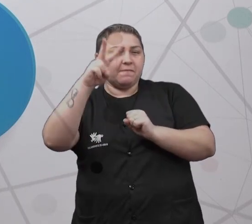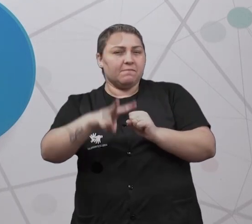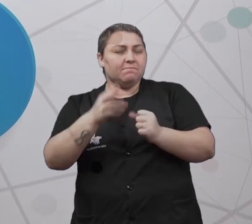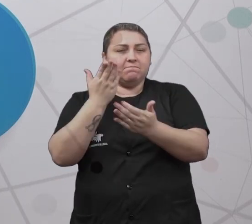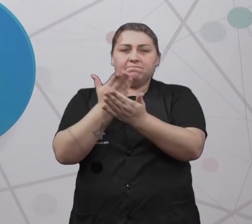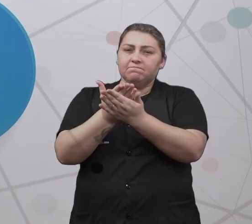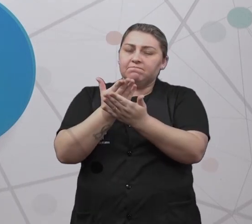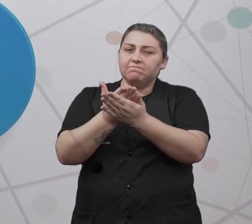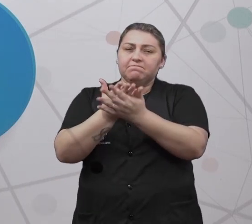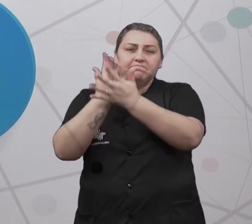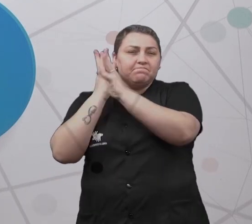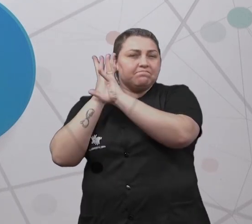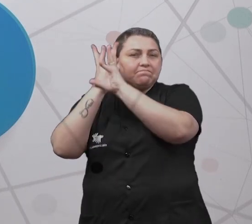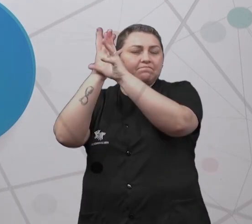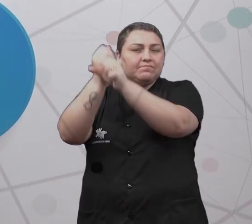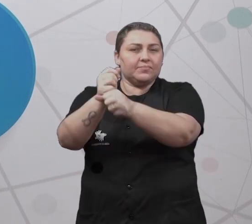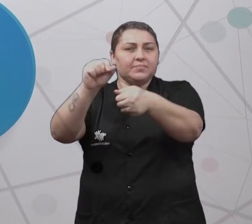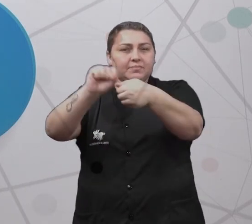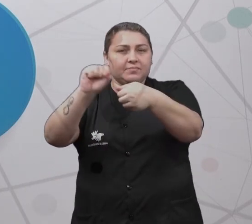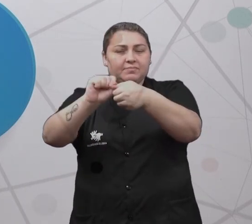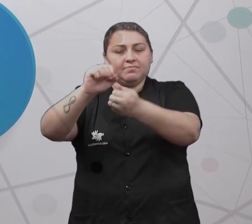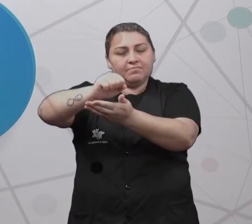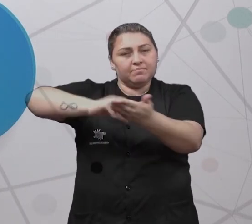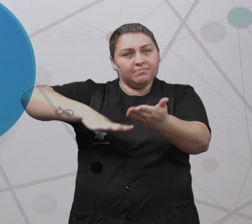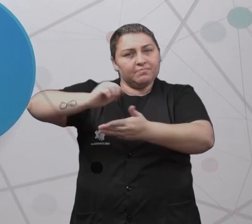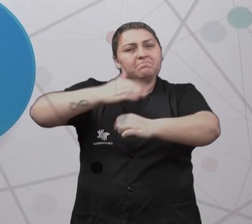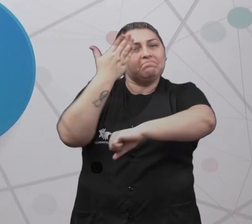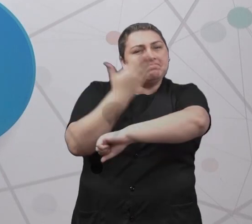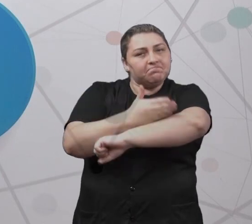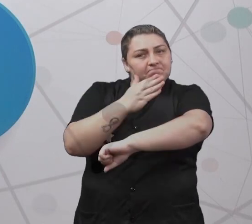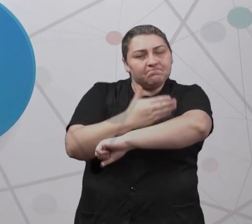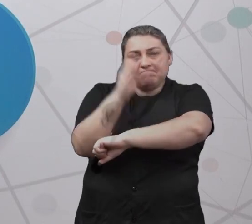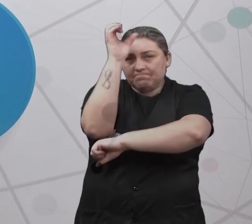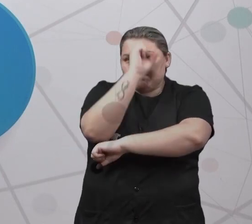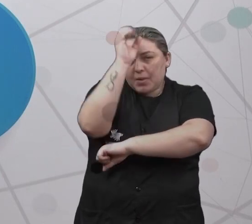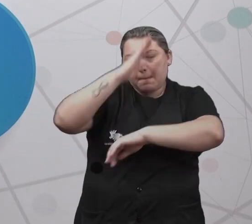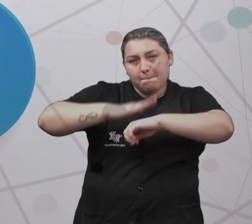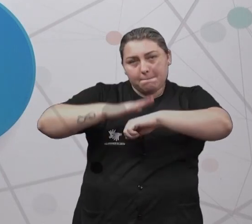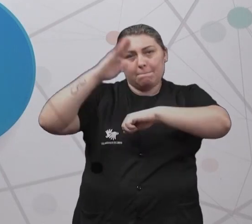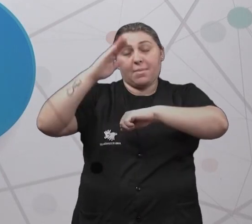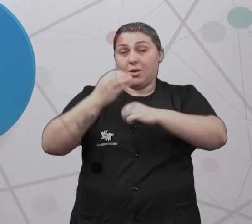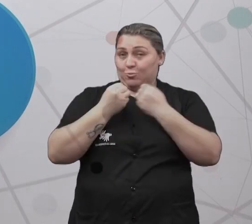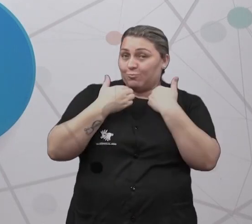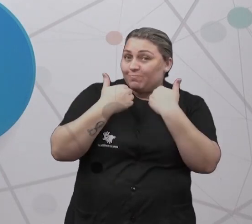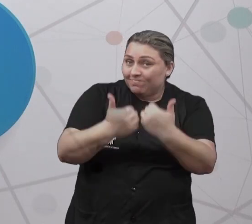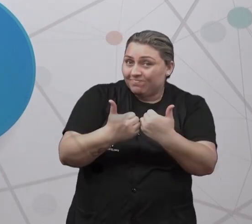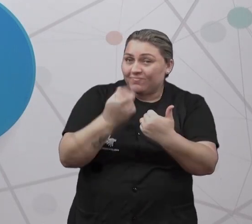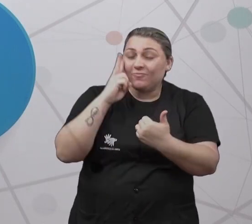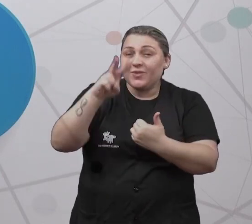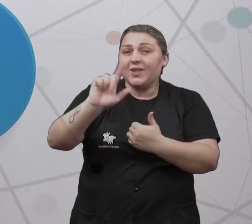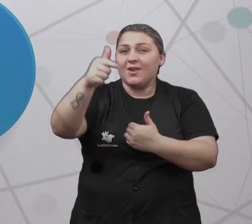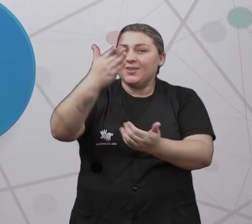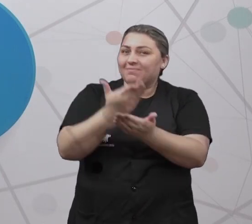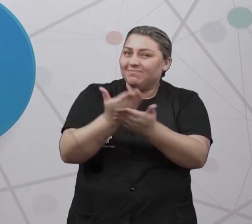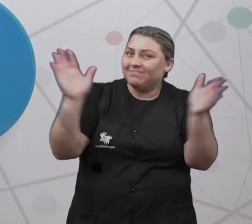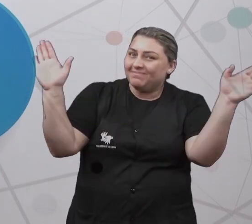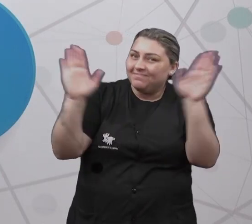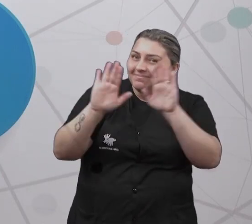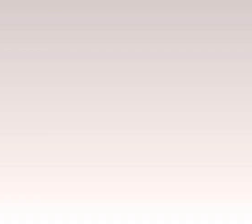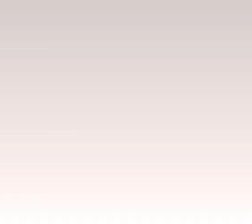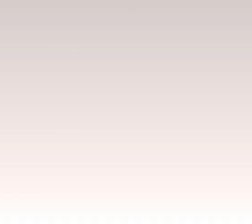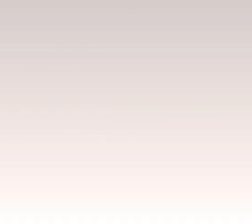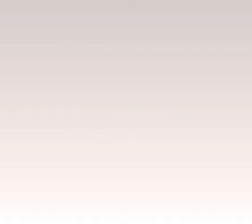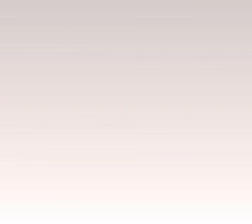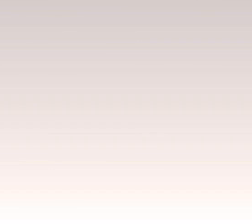as aulas. Que você possa estar fazendo atividades. E aprender muito mais. Tudo bem? Te vejo na próxima aula.